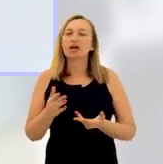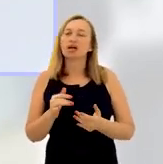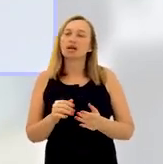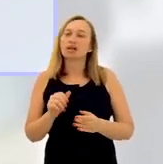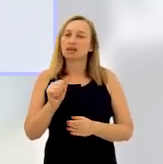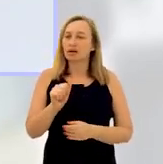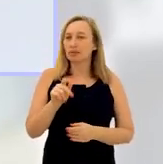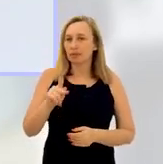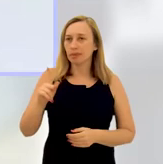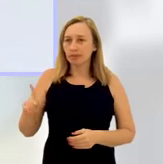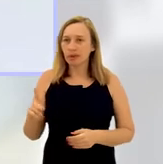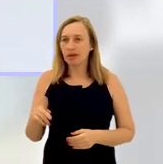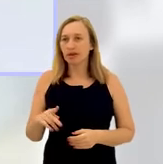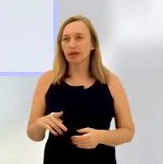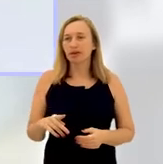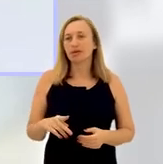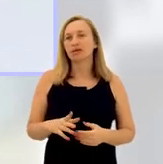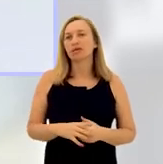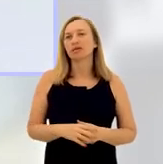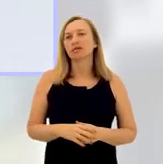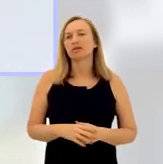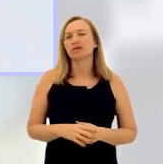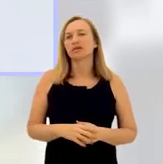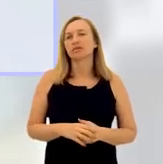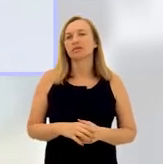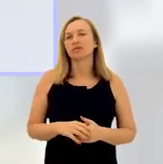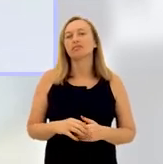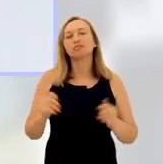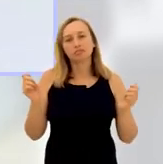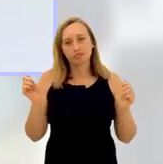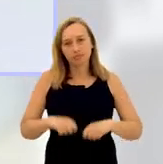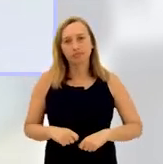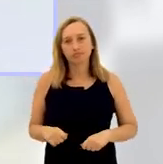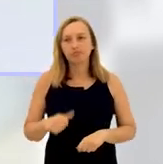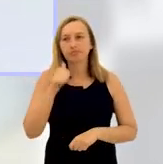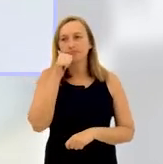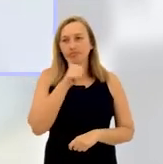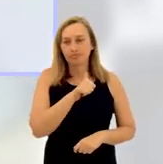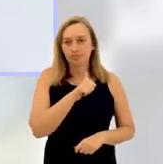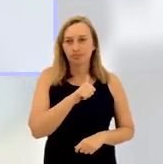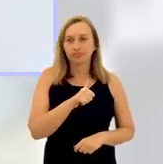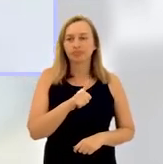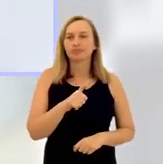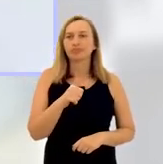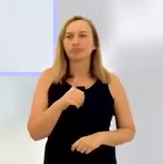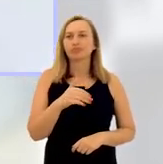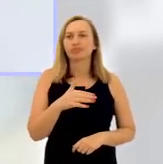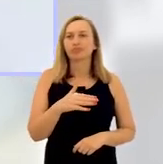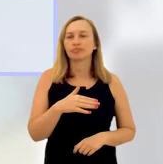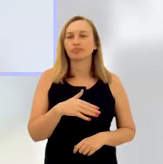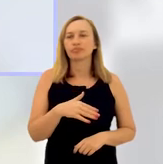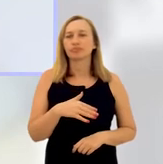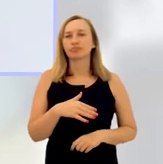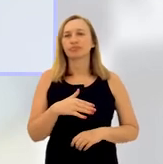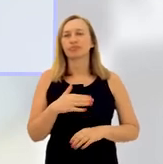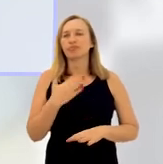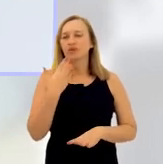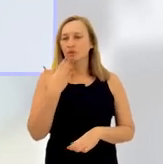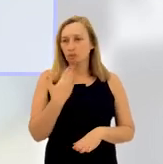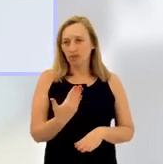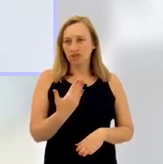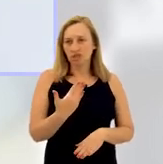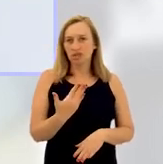Então, essa ferramenta, enfim, ela traz ali uma possibilidade da mulher de requerer essa